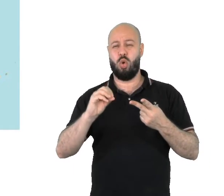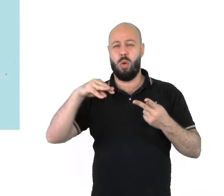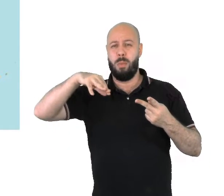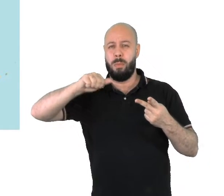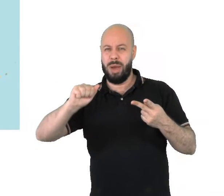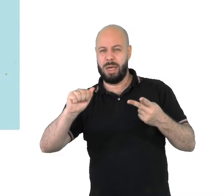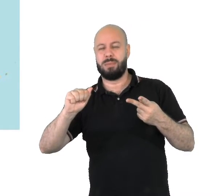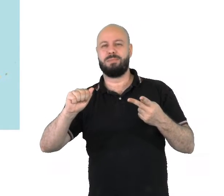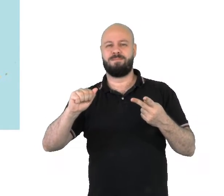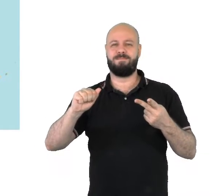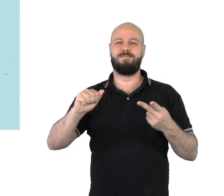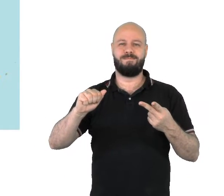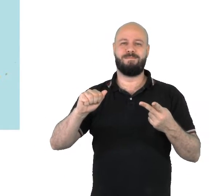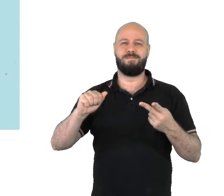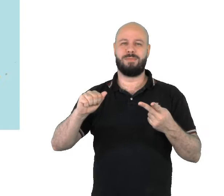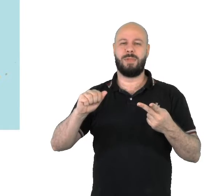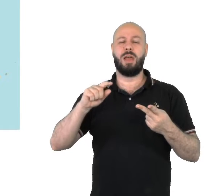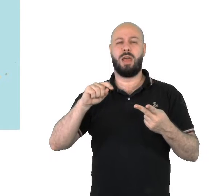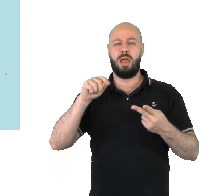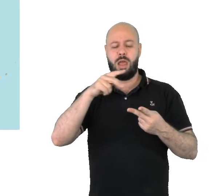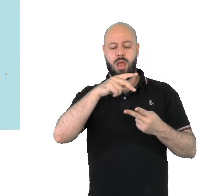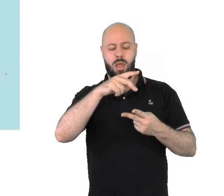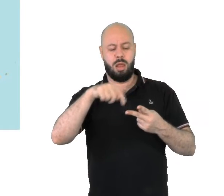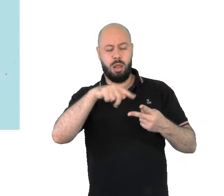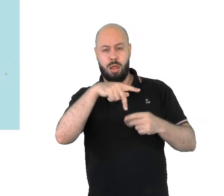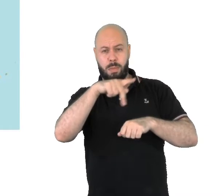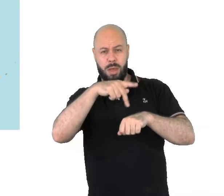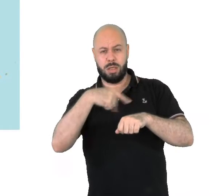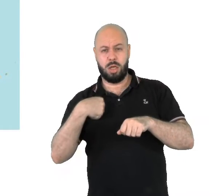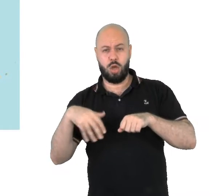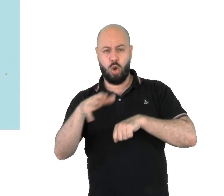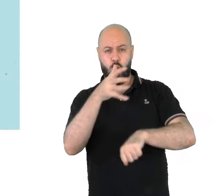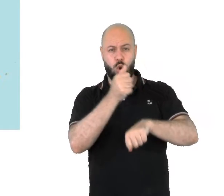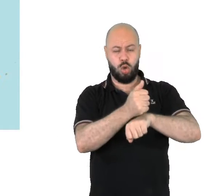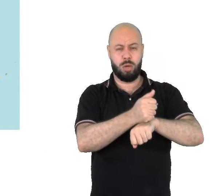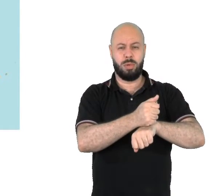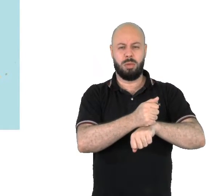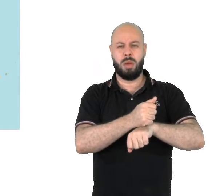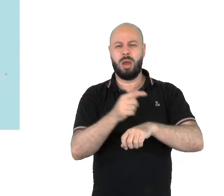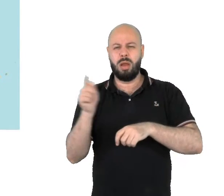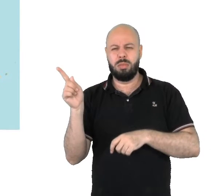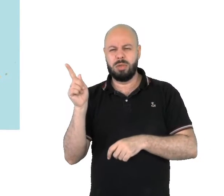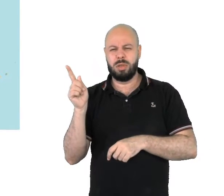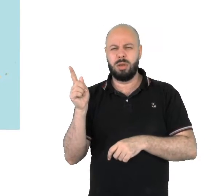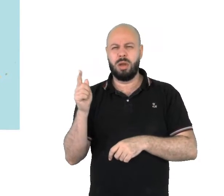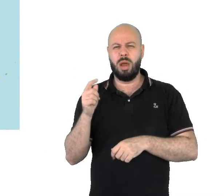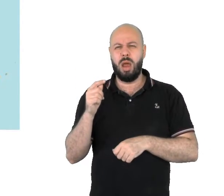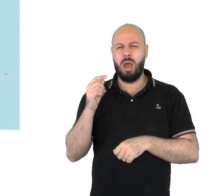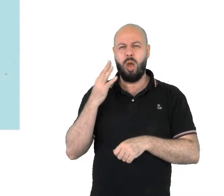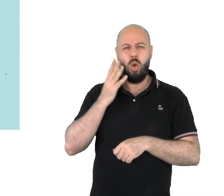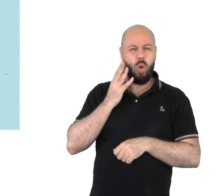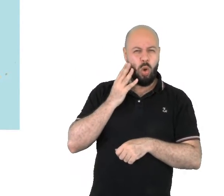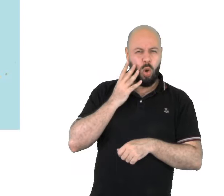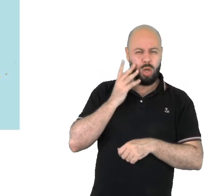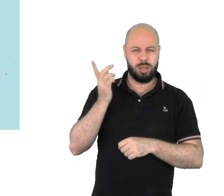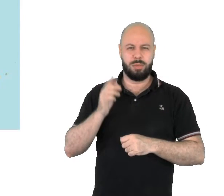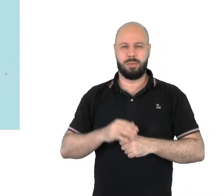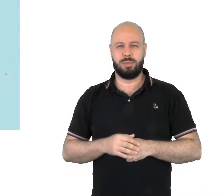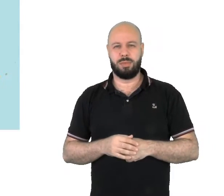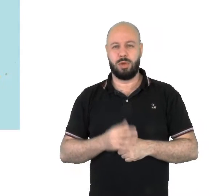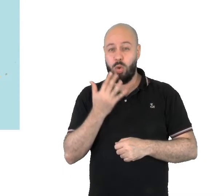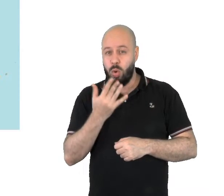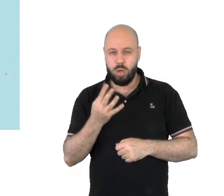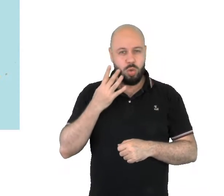foram colonizados e eles estão ali em rosinha, tá, pessoal? Estão